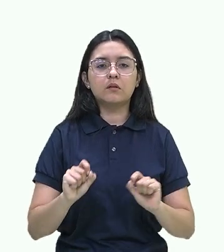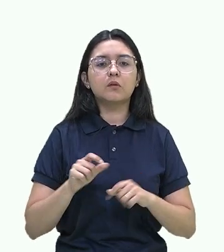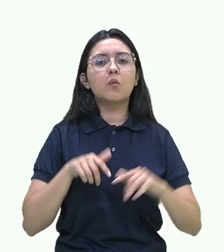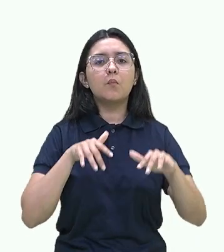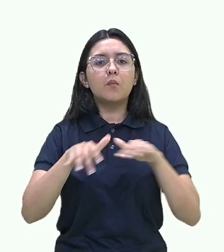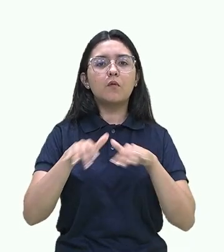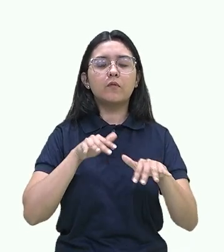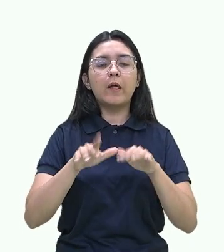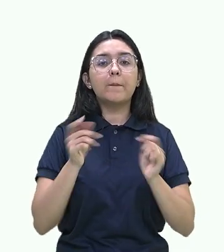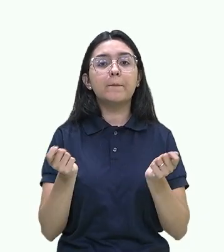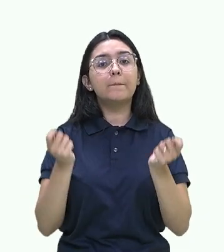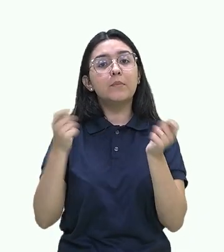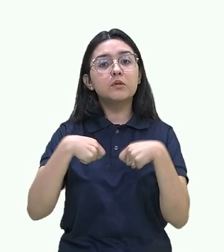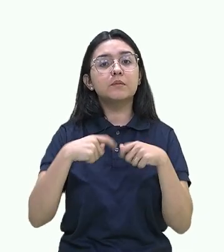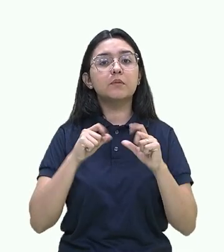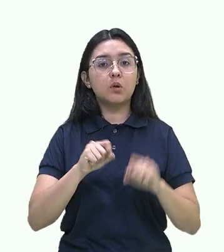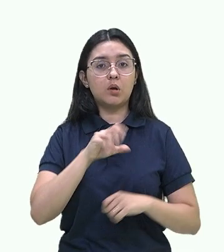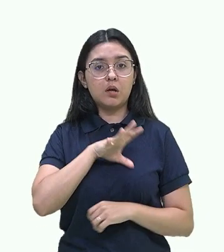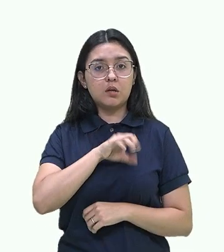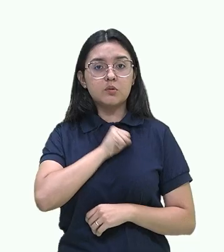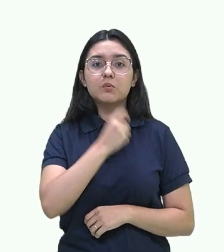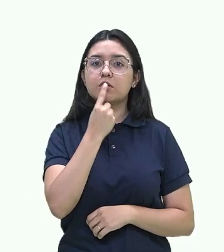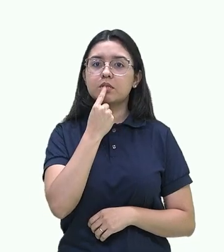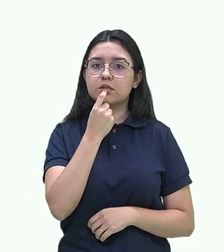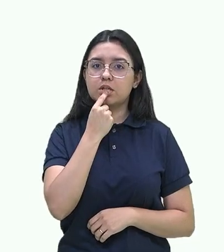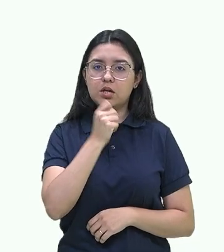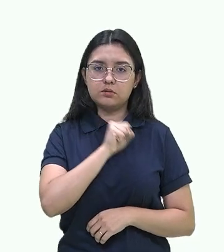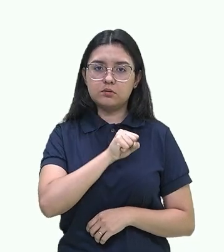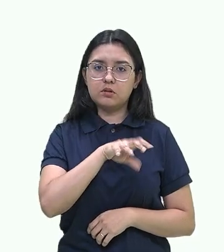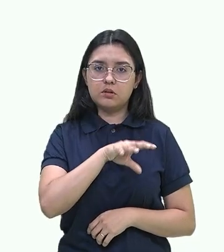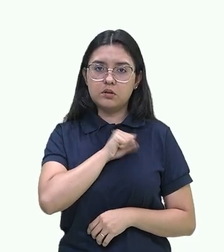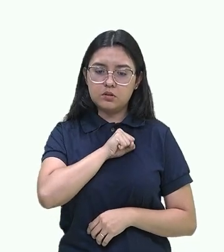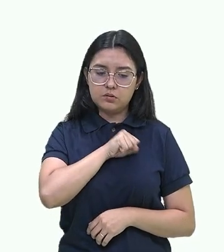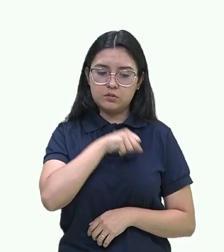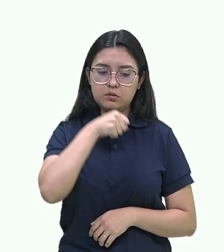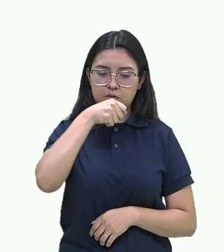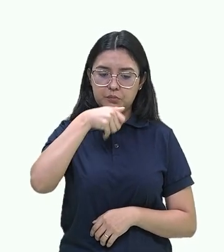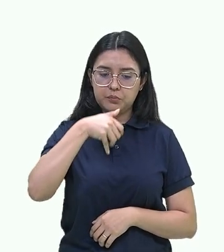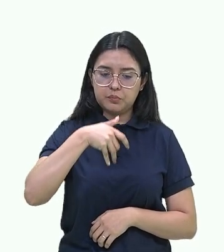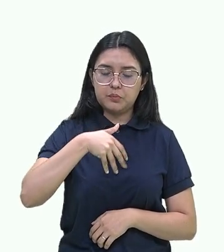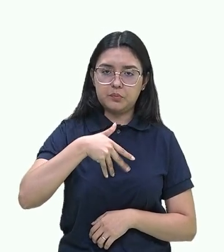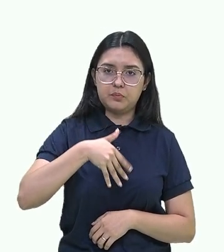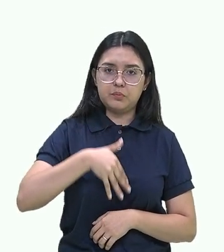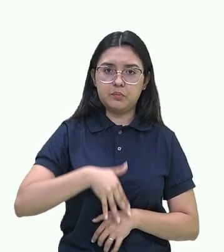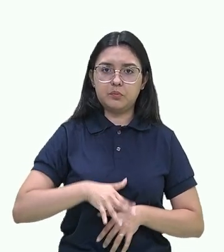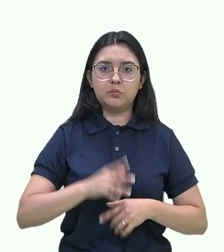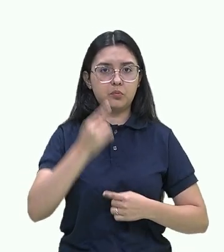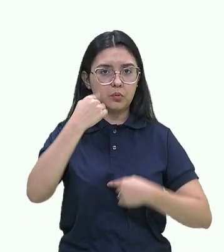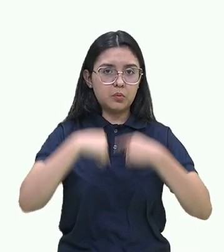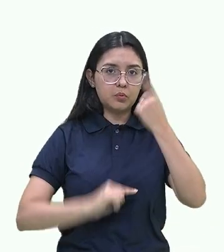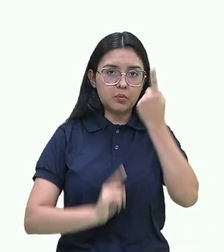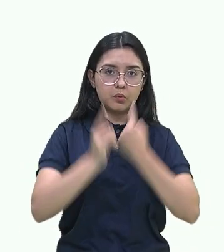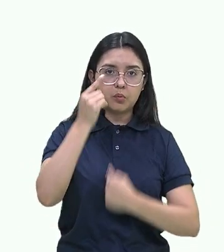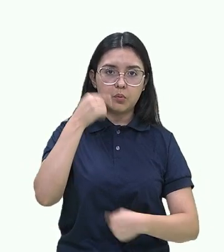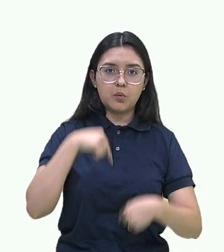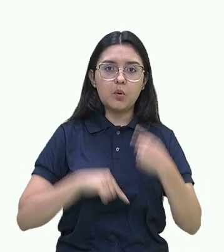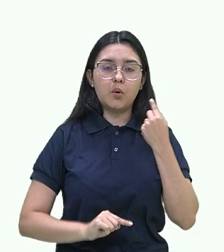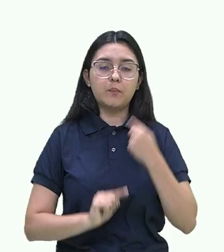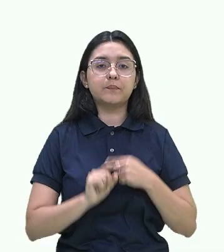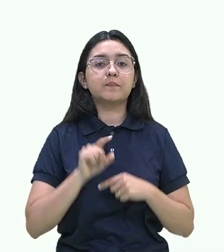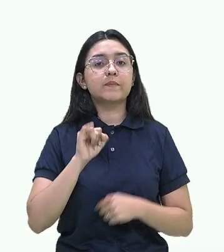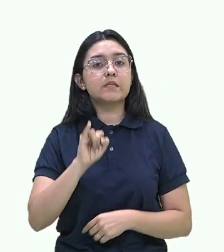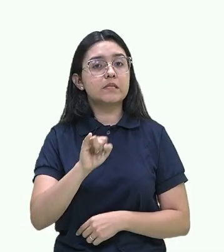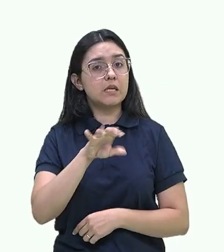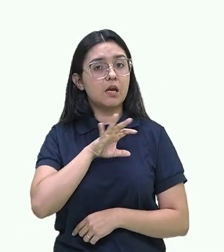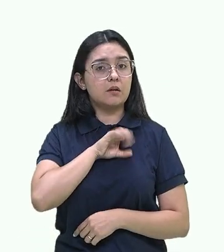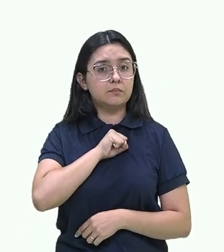está permitindo o bombeamento do sangue pelas artérias para todo o corpo, quando em contração